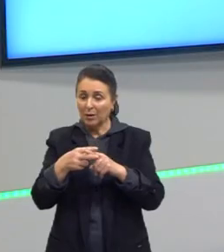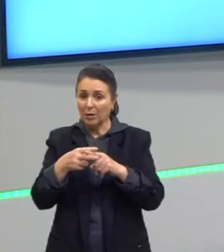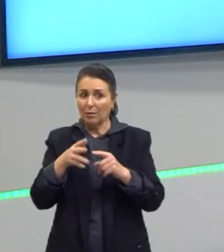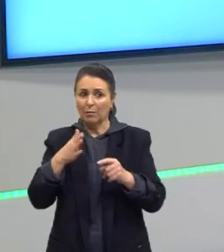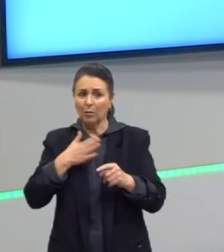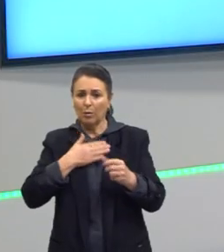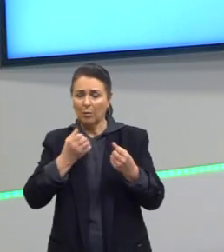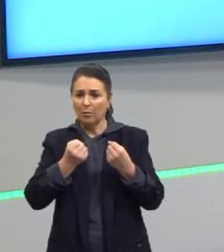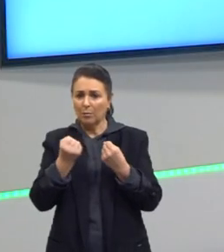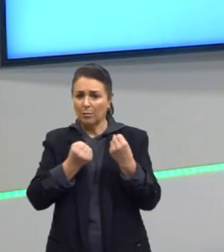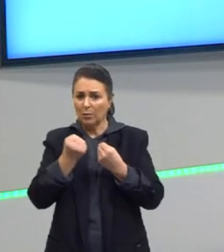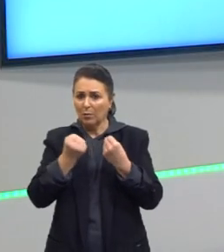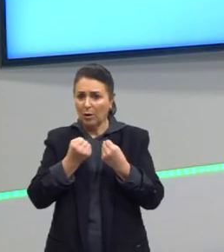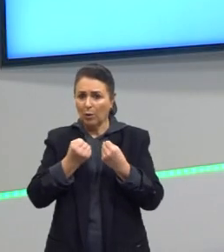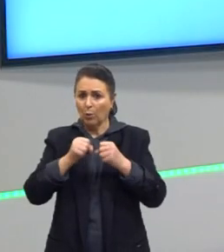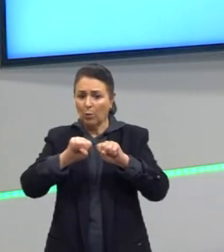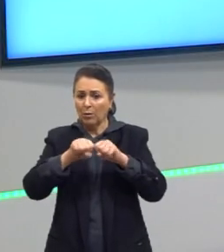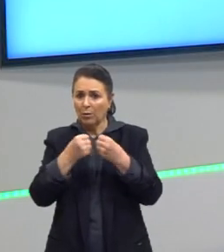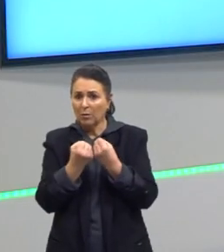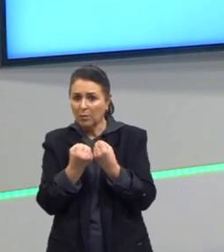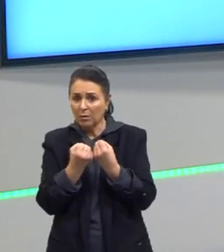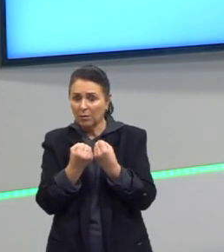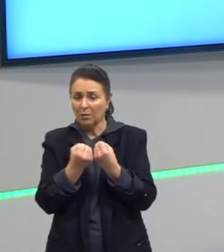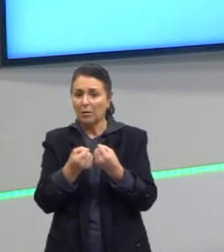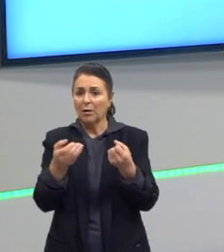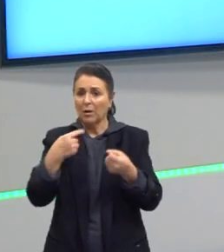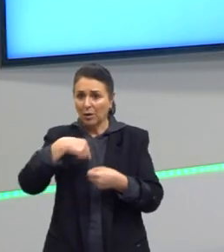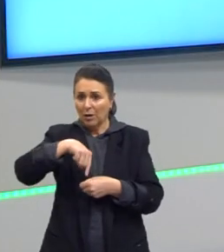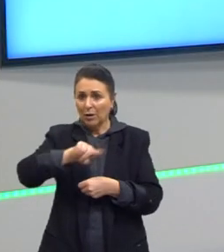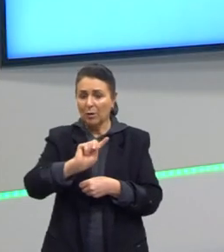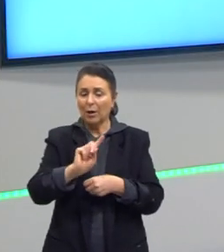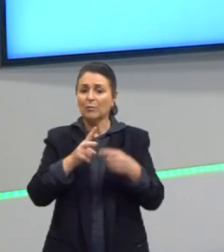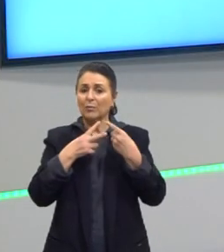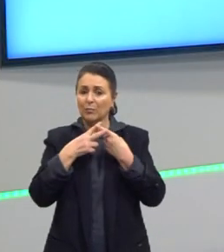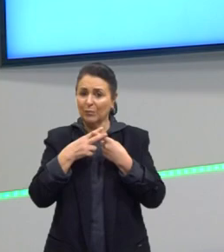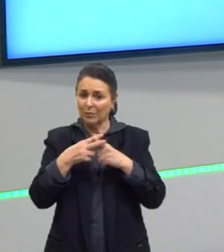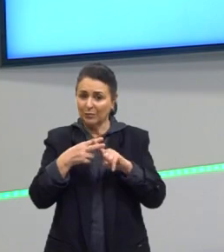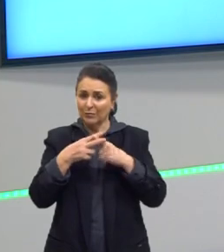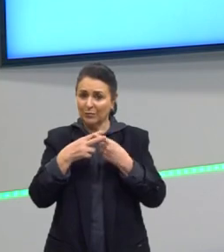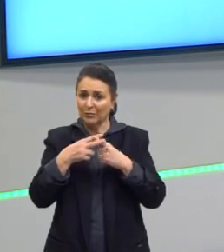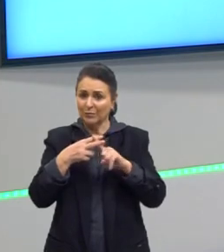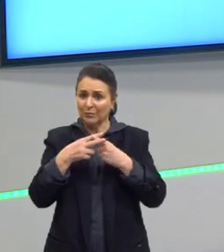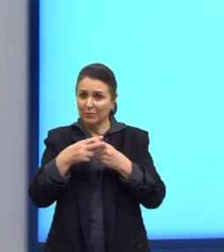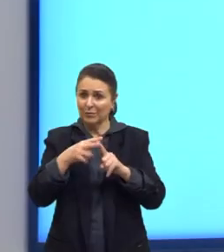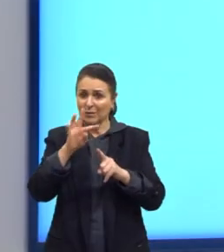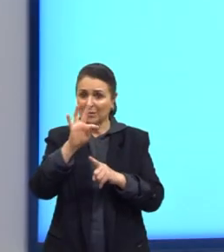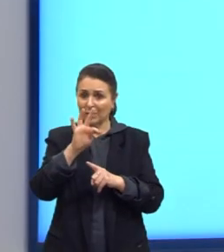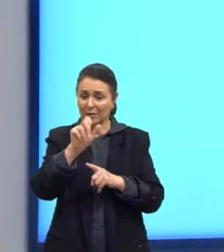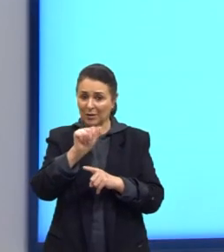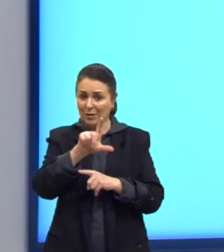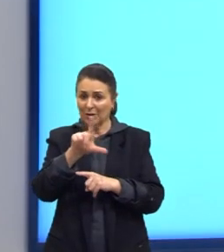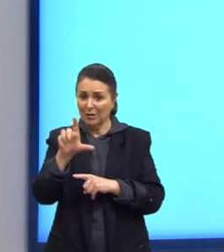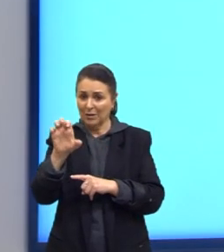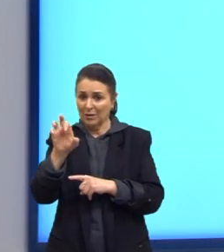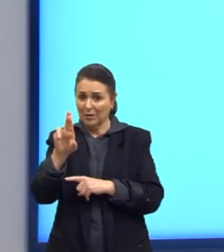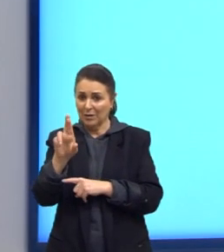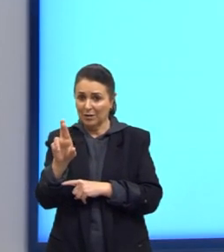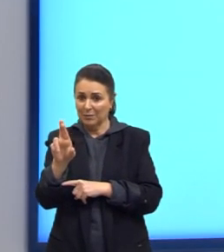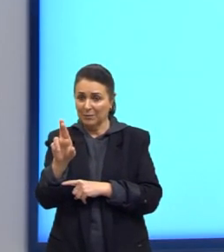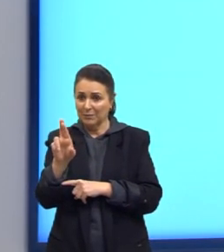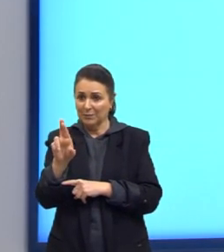se stroop ou é meu carro estragou vou levar aonde é ali na oficina